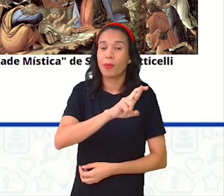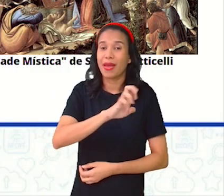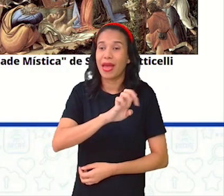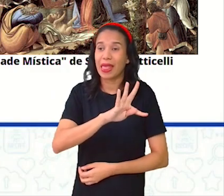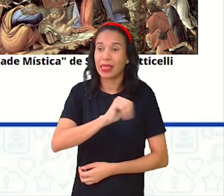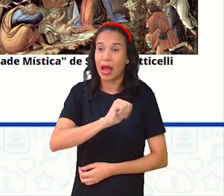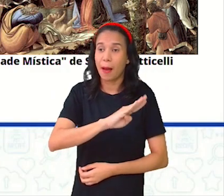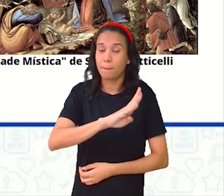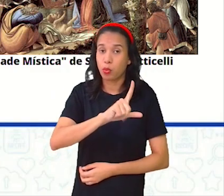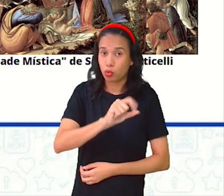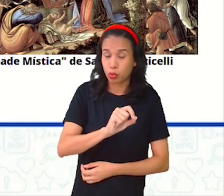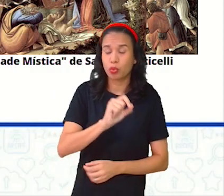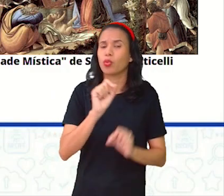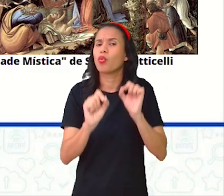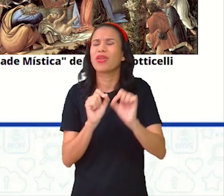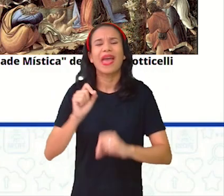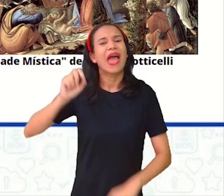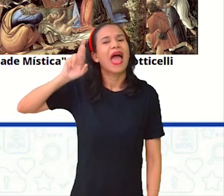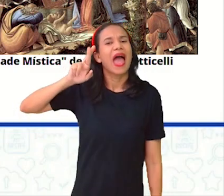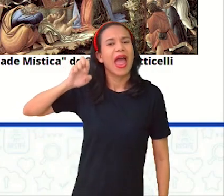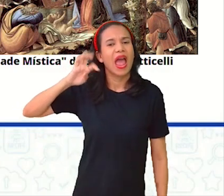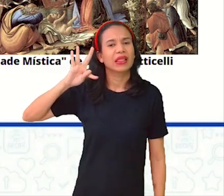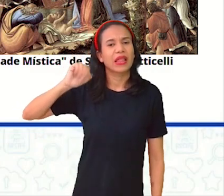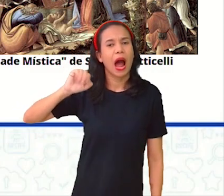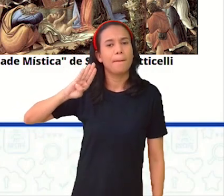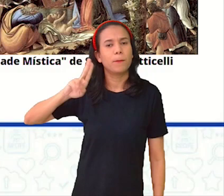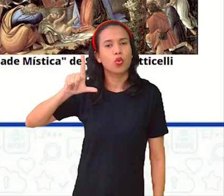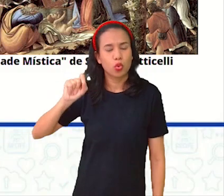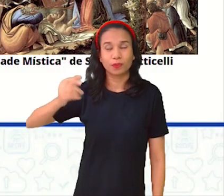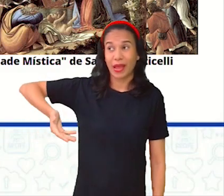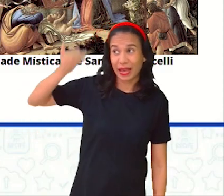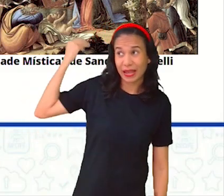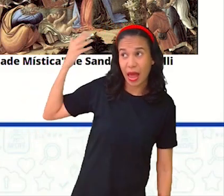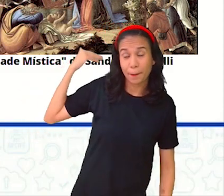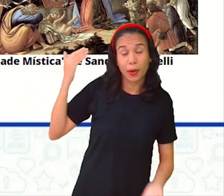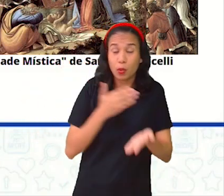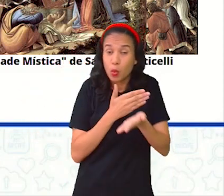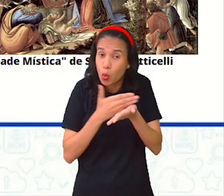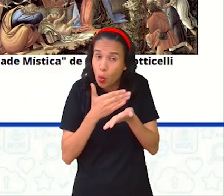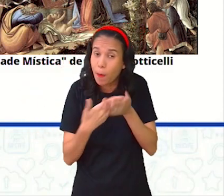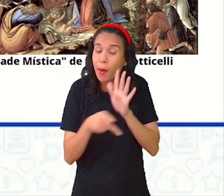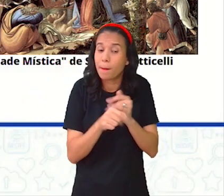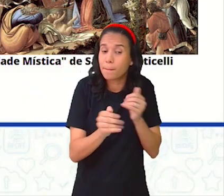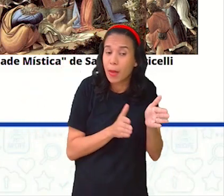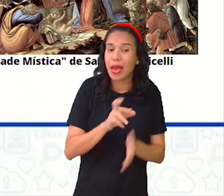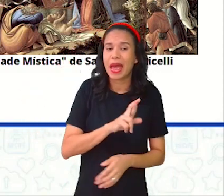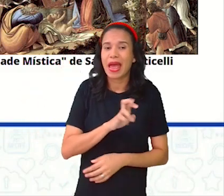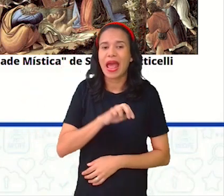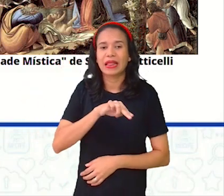esquerda, isso é um retábulo. O que é isso? No passado, na fase inicial do Renascimento, ainda